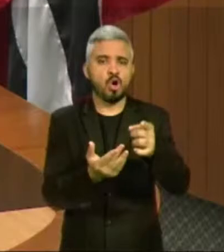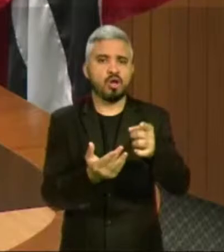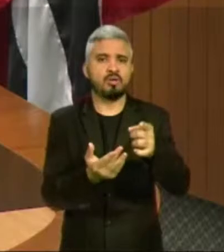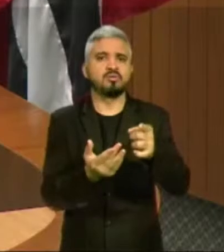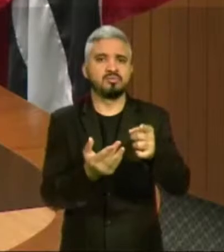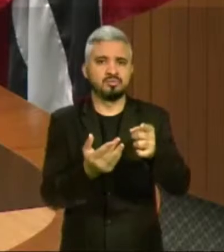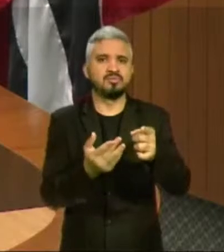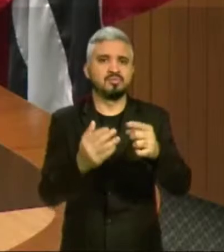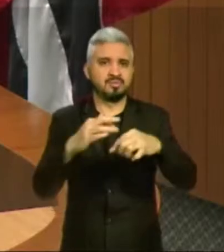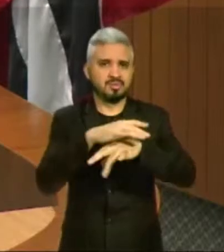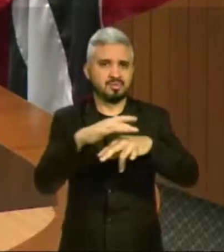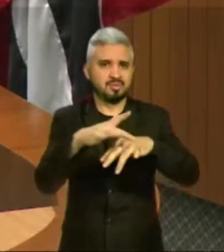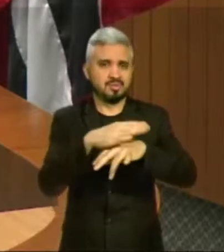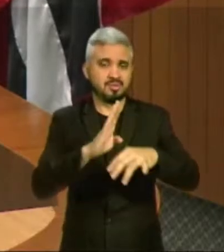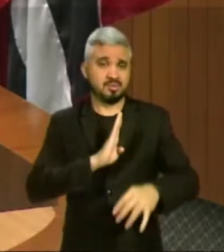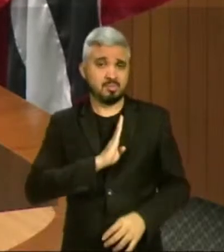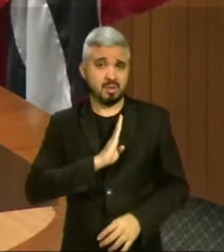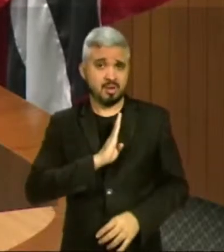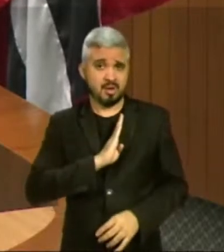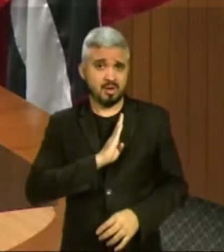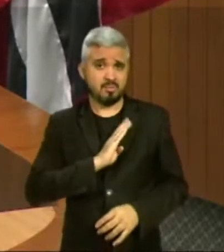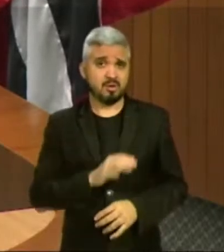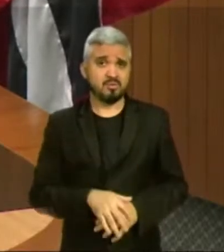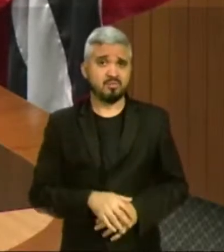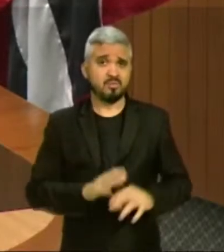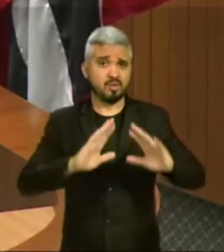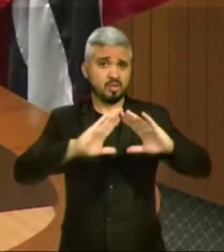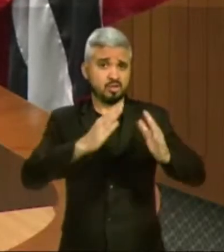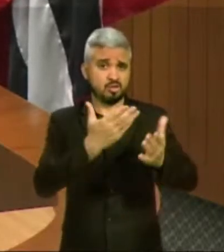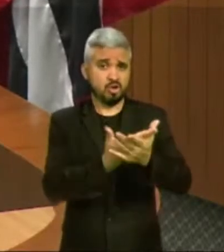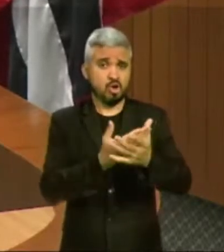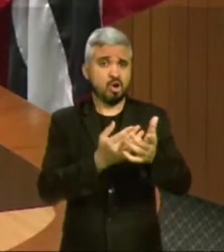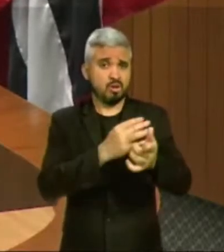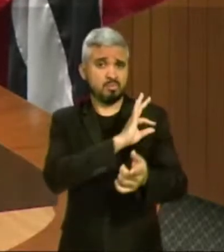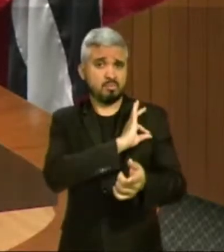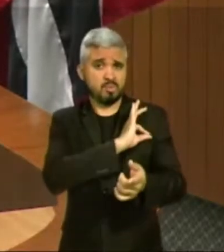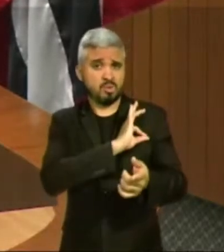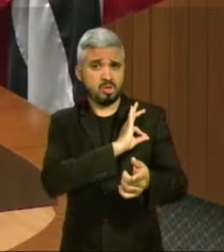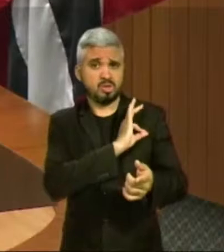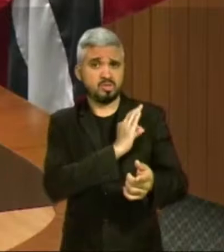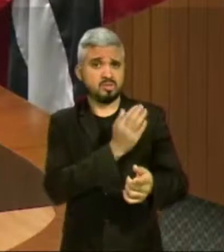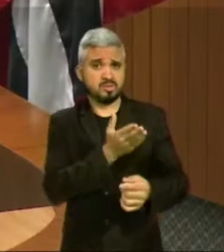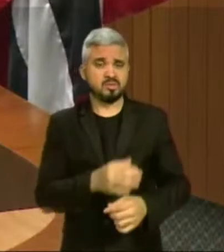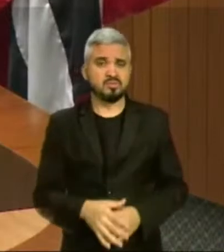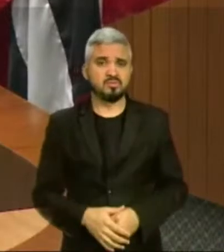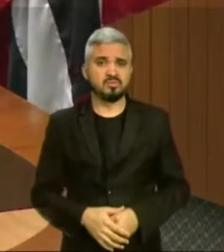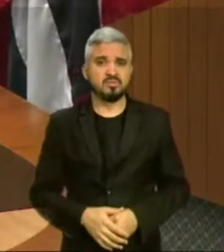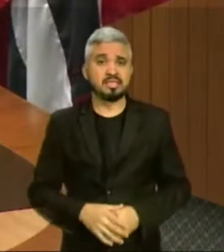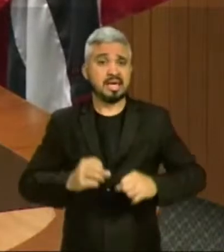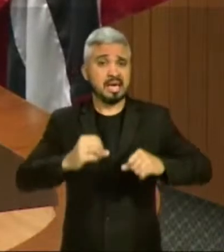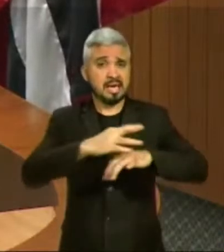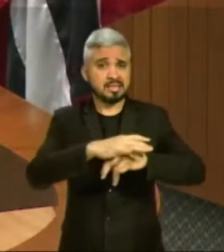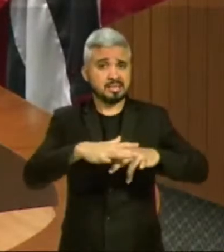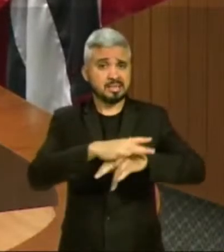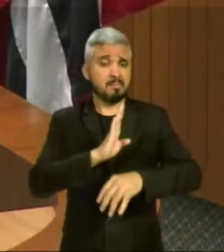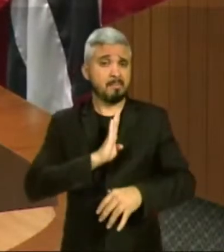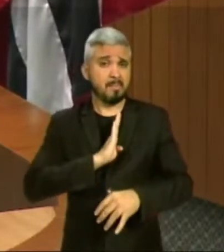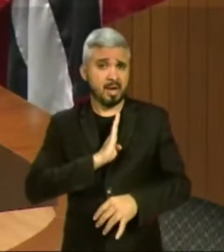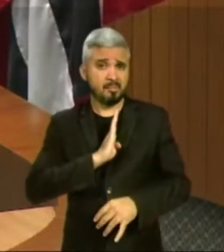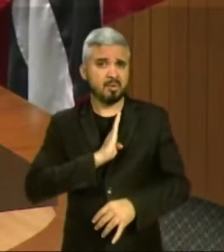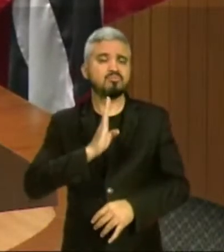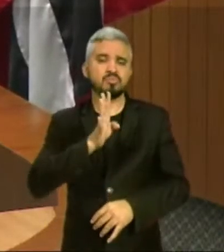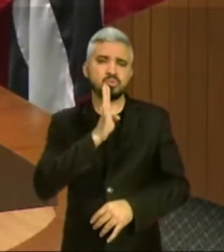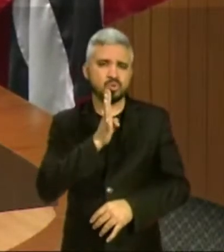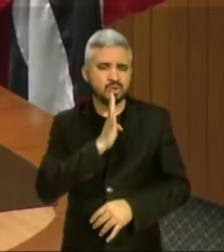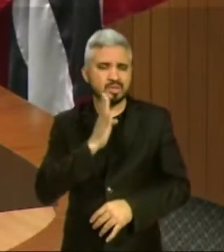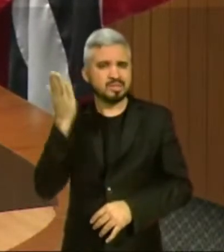que é reconhecida, respeitada, tem credibilidade com a população da cidade de Bacabal e que se viu,